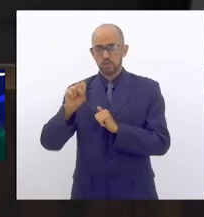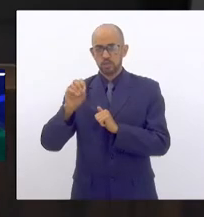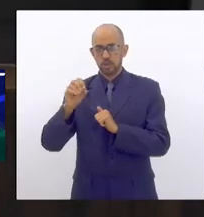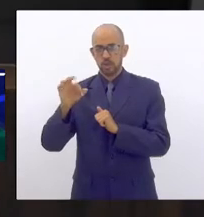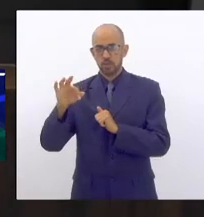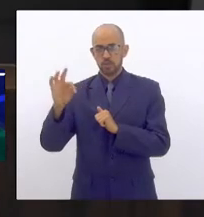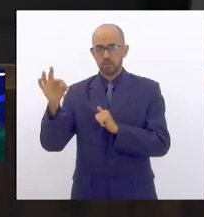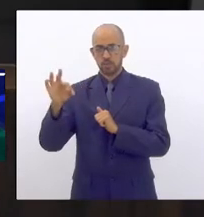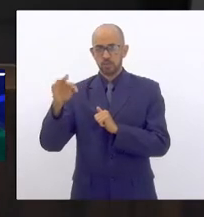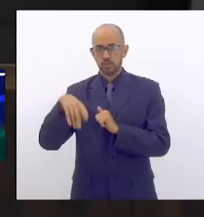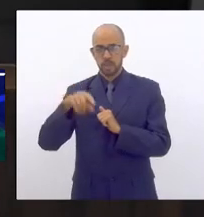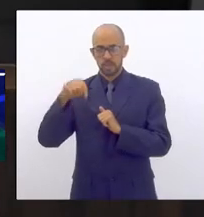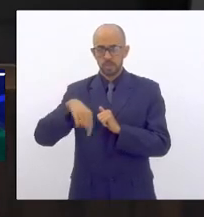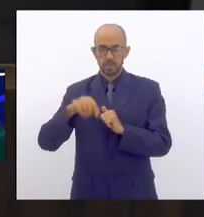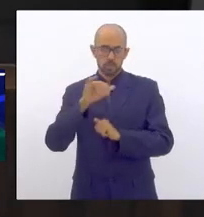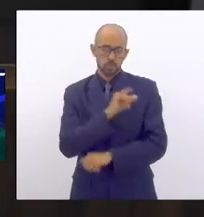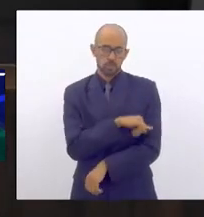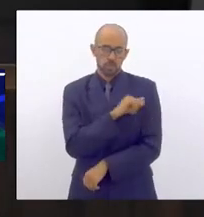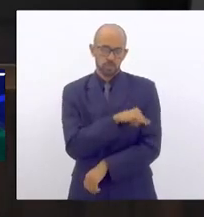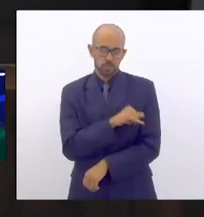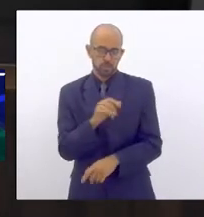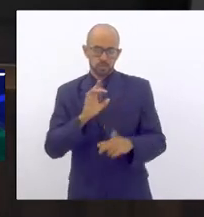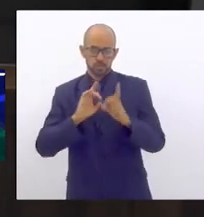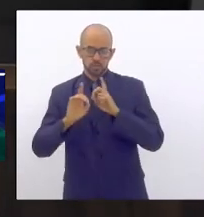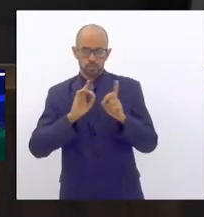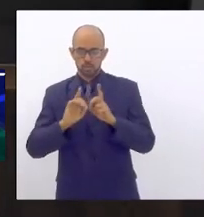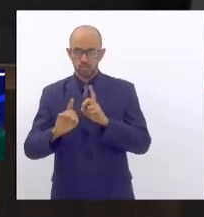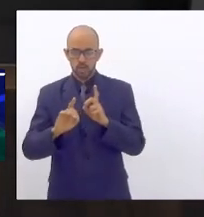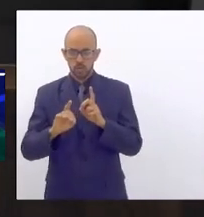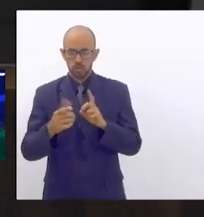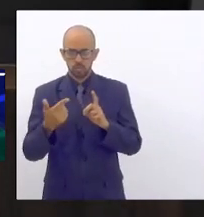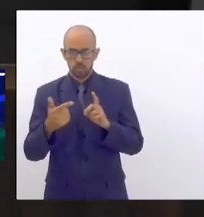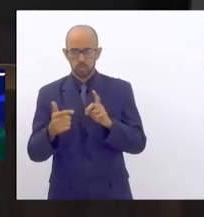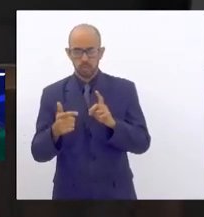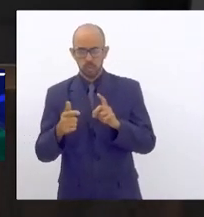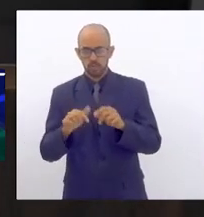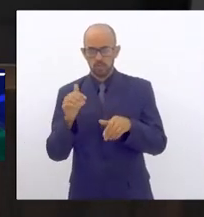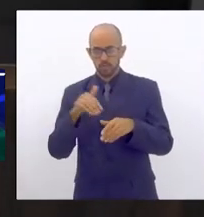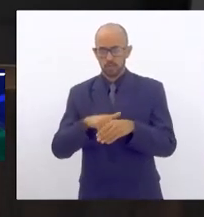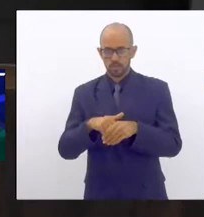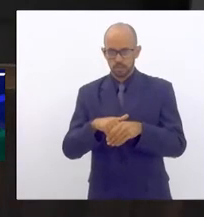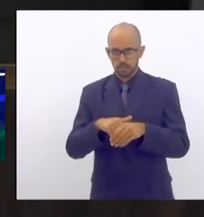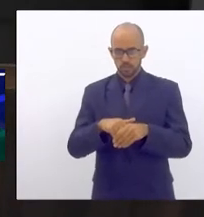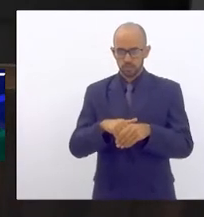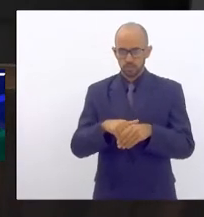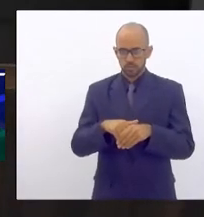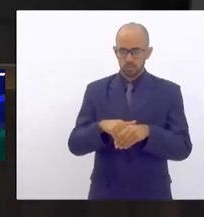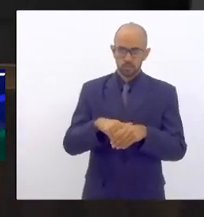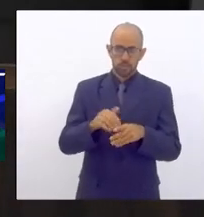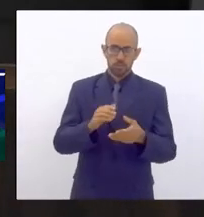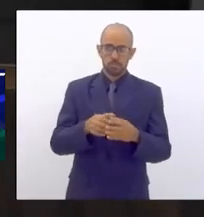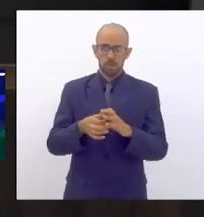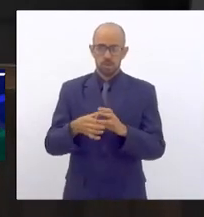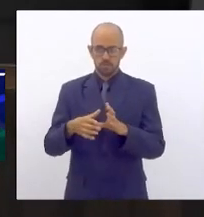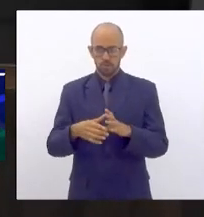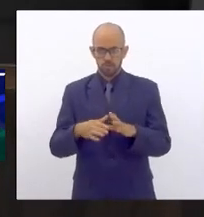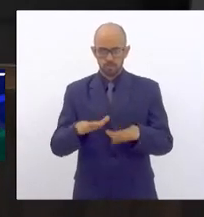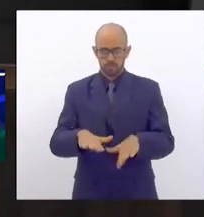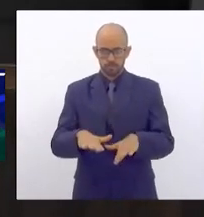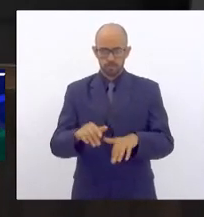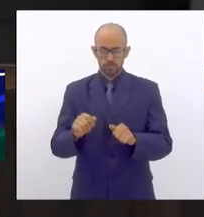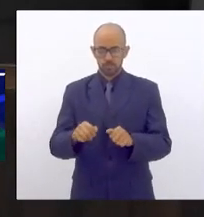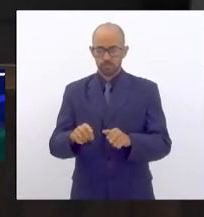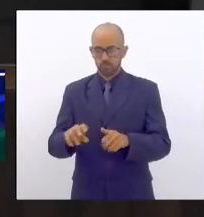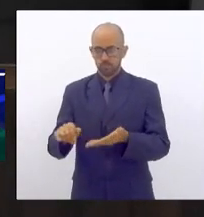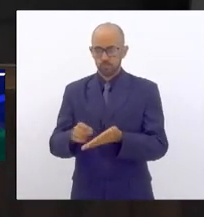estado do Rio de Janeiro. Em discussão, não havendo quem queira discutir, encerrada a discussão. Em votação, senhores que aprovam, permaneçam como estão, aprovado, vai